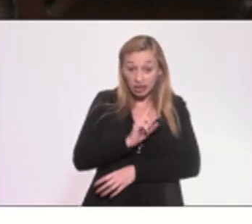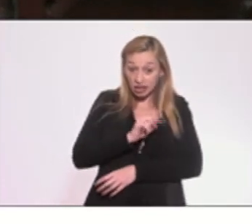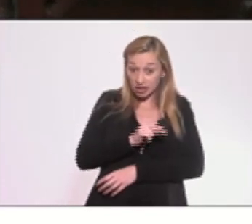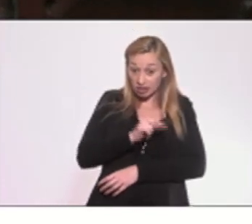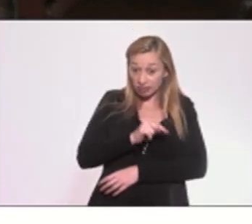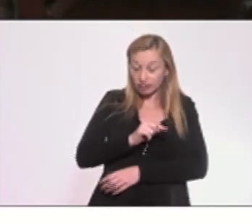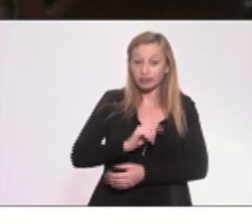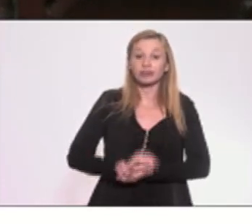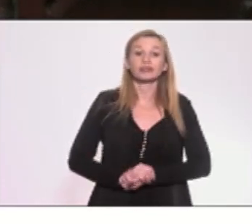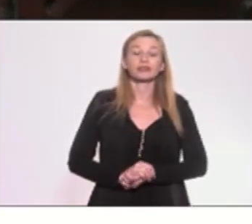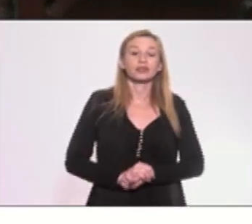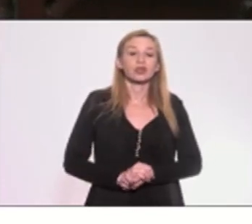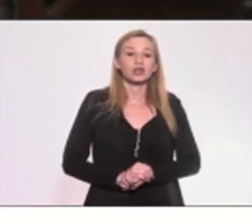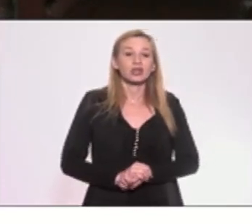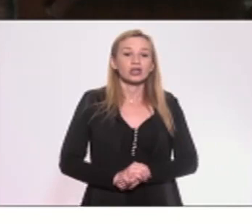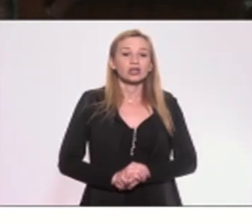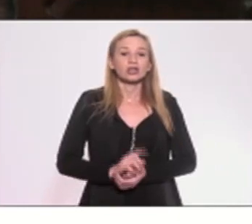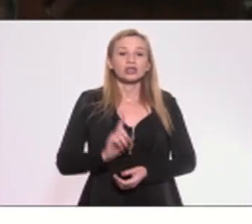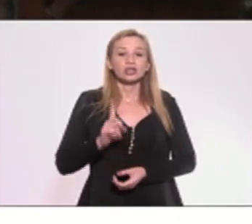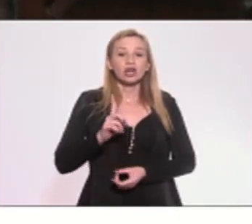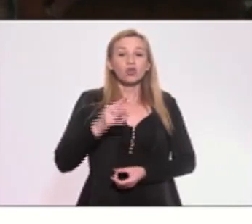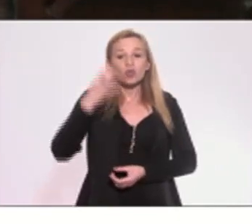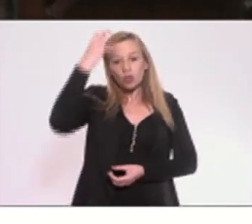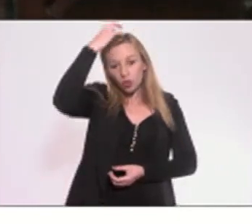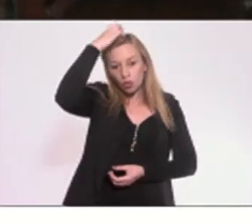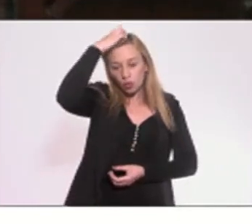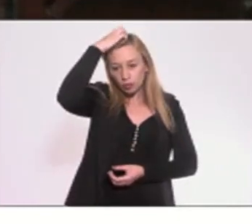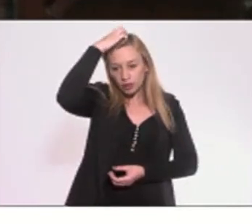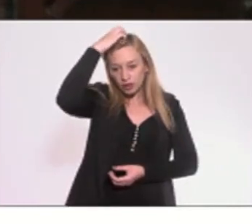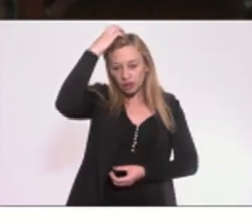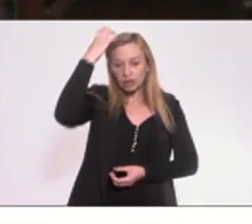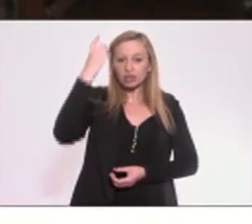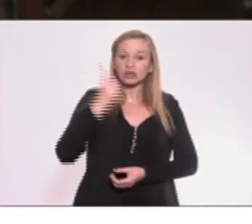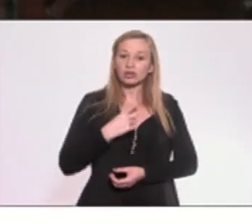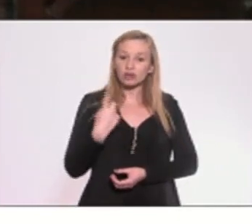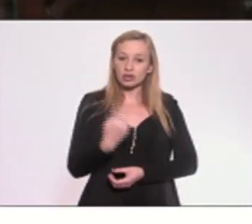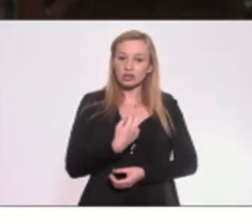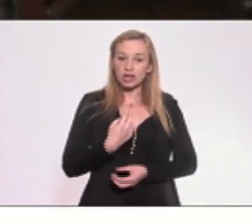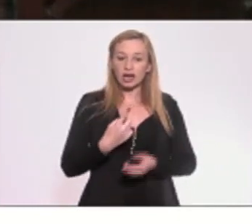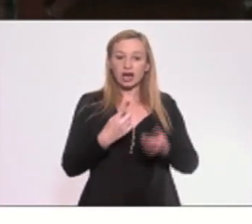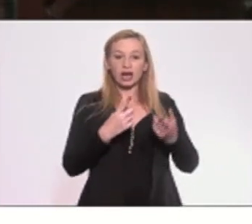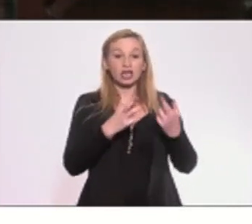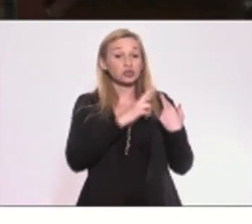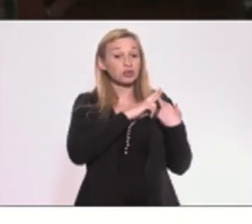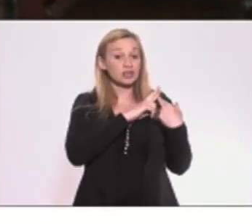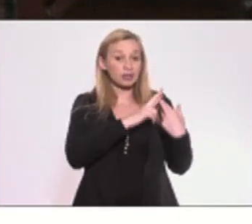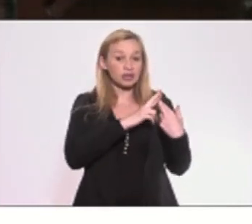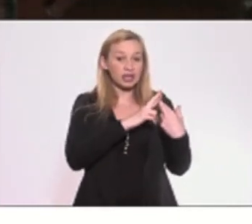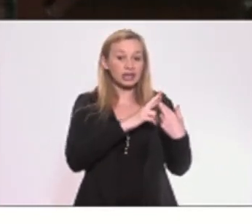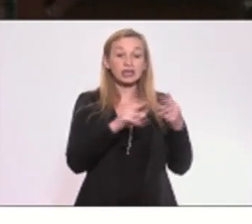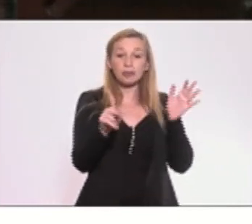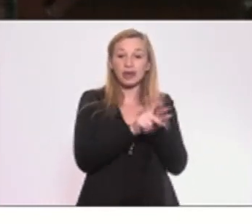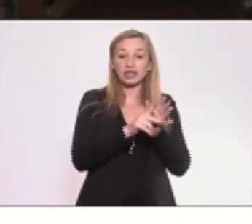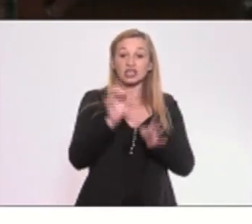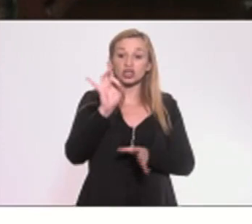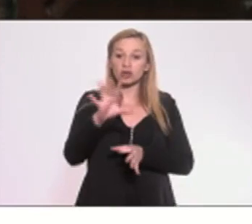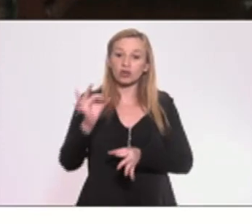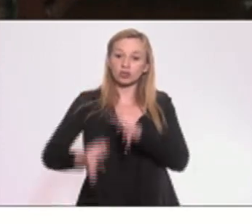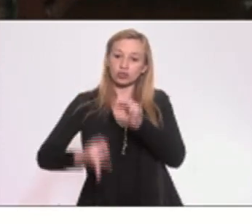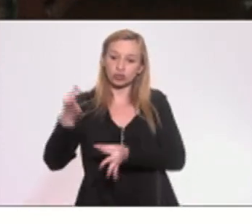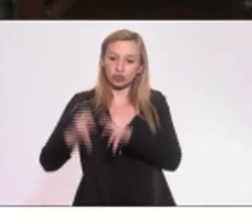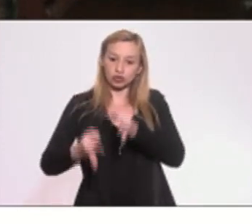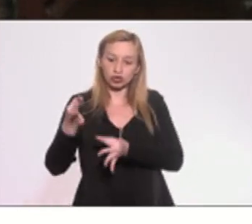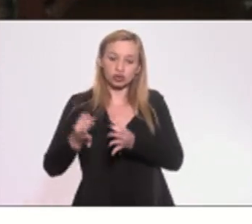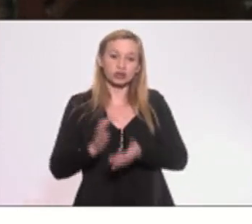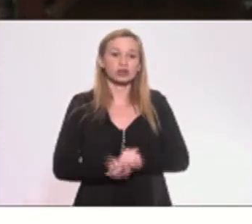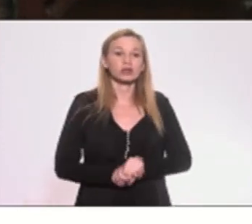se condene, mas que não jogue no nosso colo a responsabilidade que a gente não tem. Então foi em cima